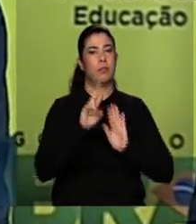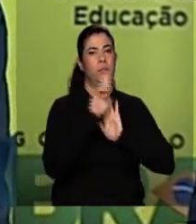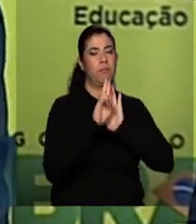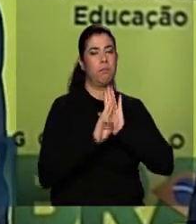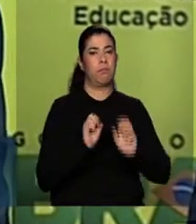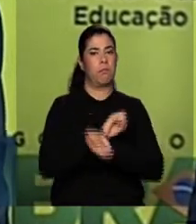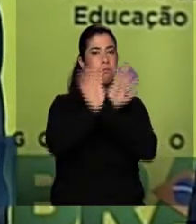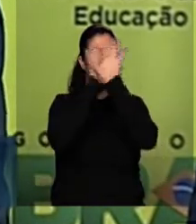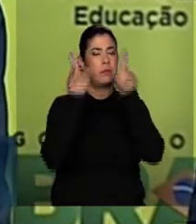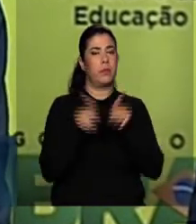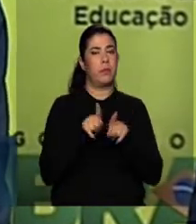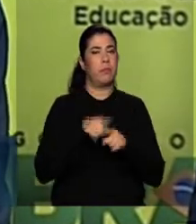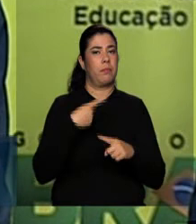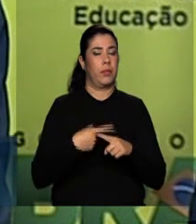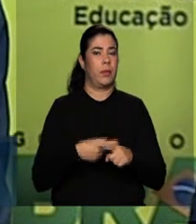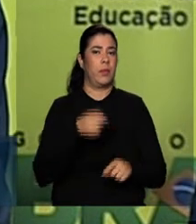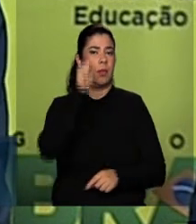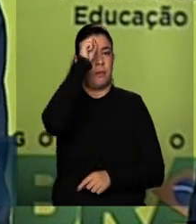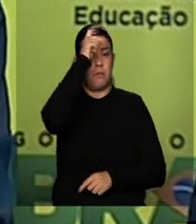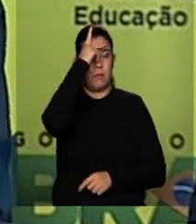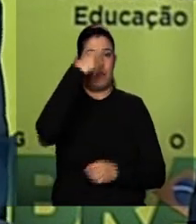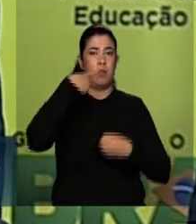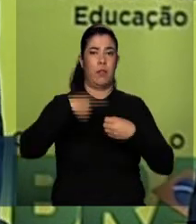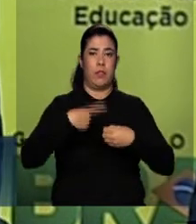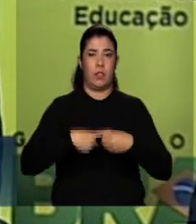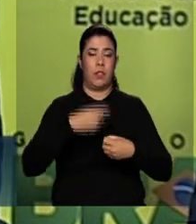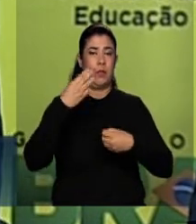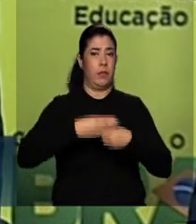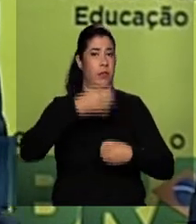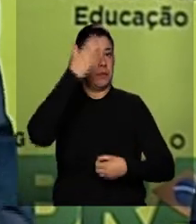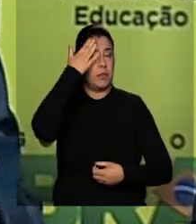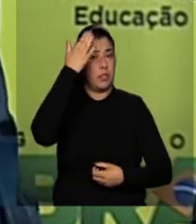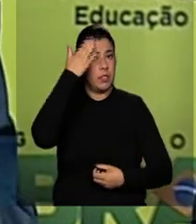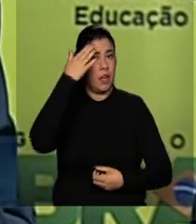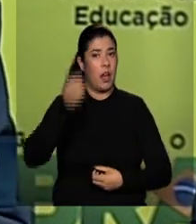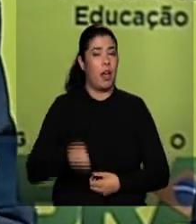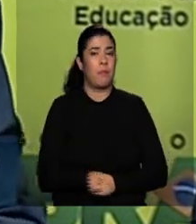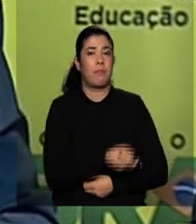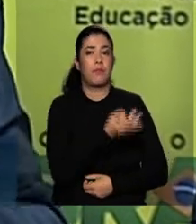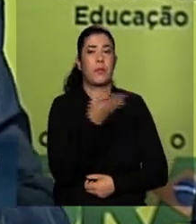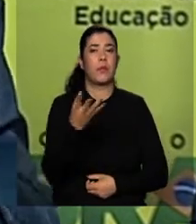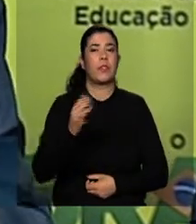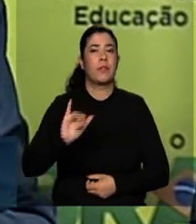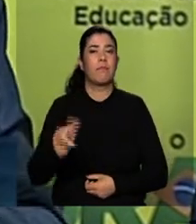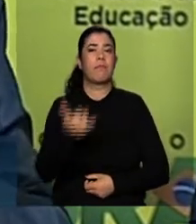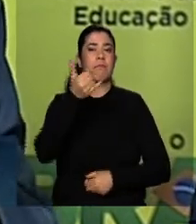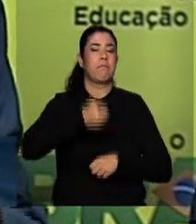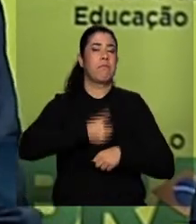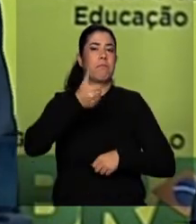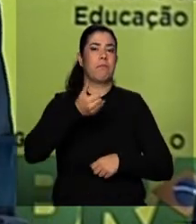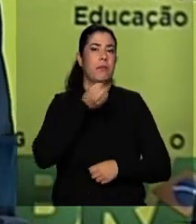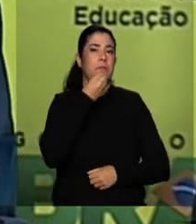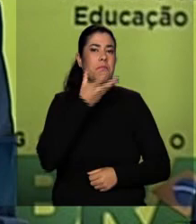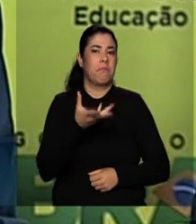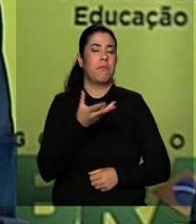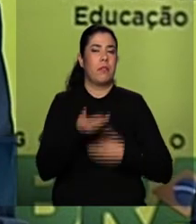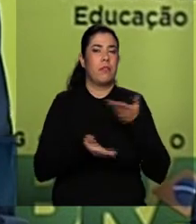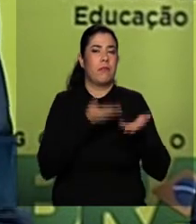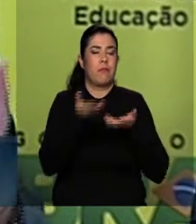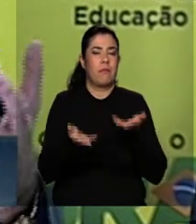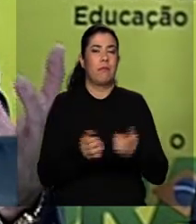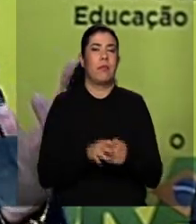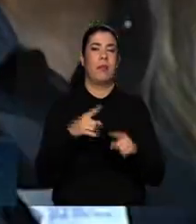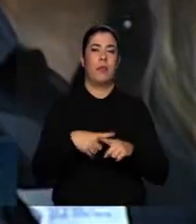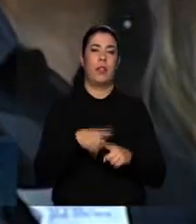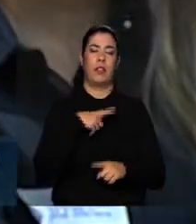claros. Então, o prefeito, a cidade sabe o benefício que ela tem. Talvez essa seja uma das belezas, uma das virtudes desse processo.